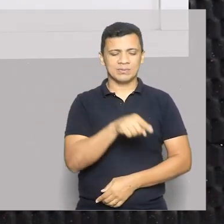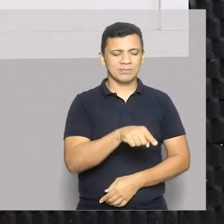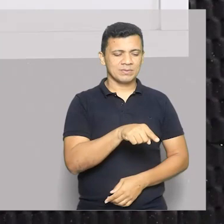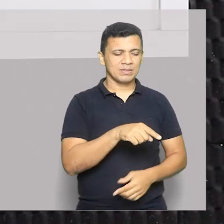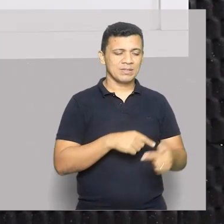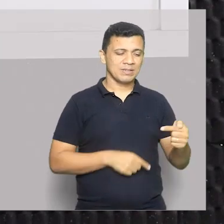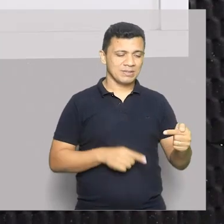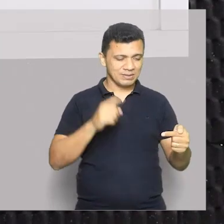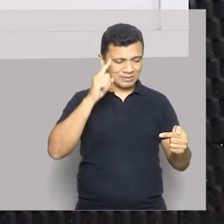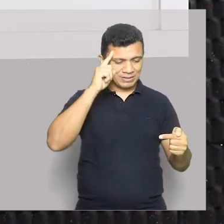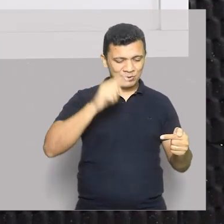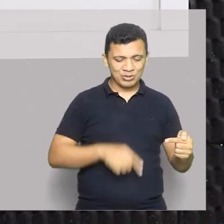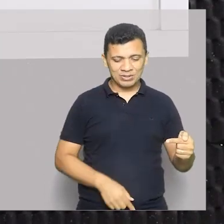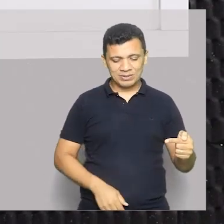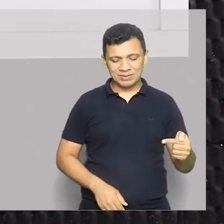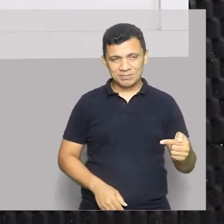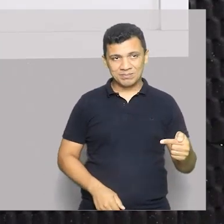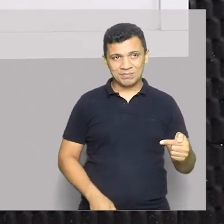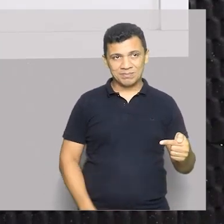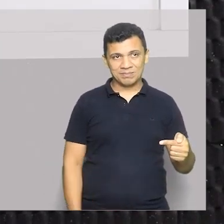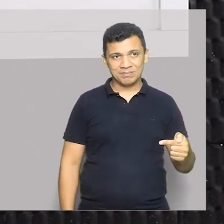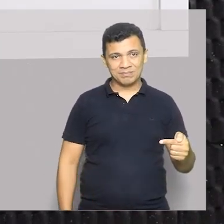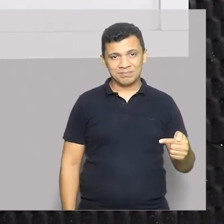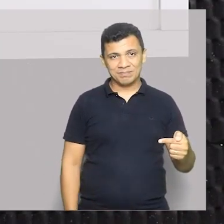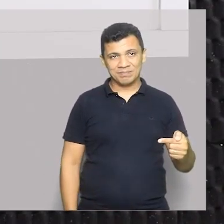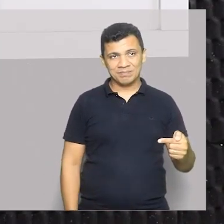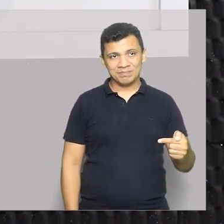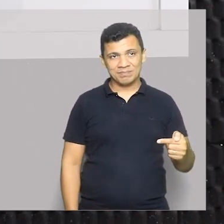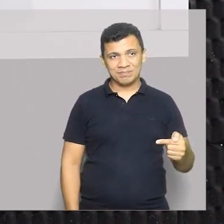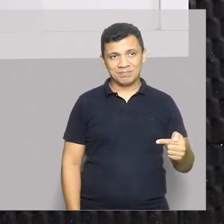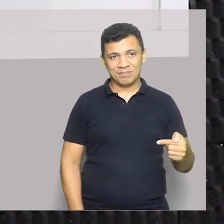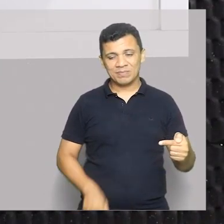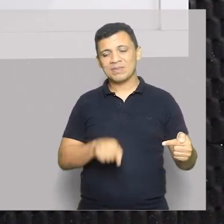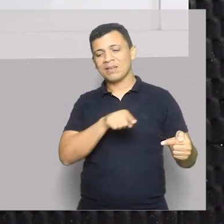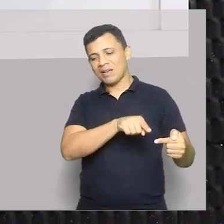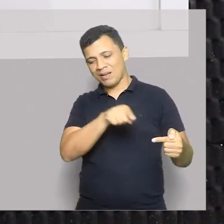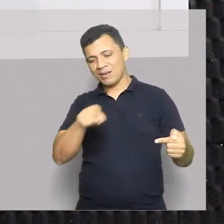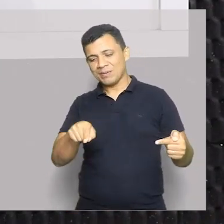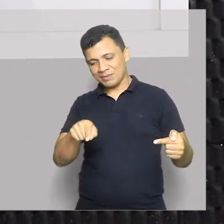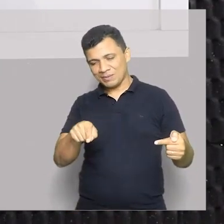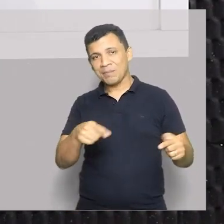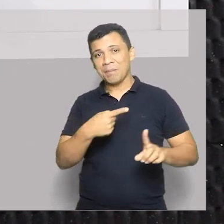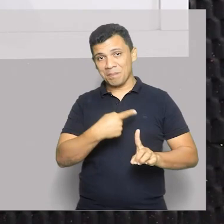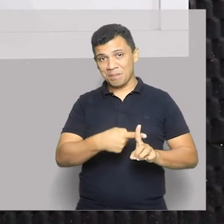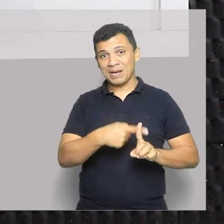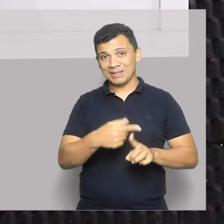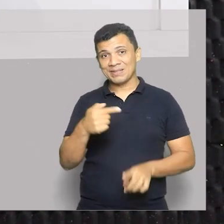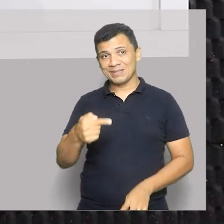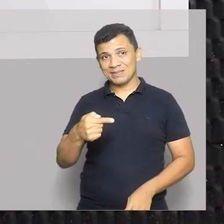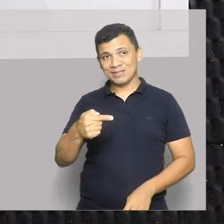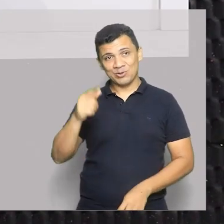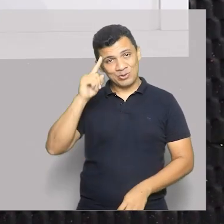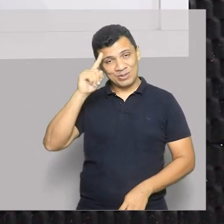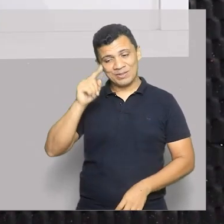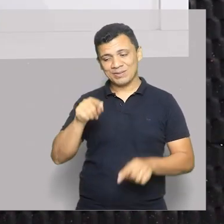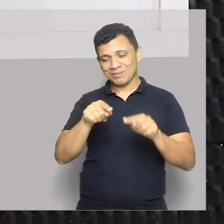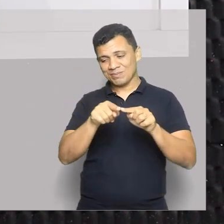cá foram 7 dias. Não é isso? Depois daqui para cá foram mais 7 dias.